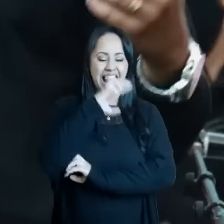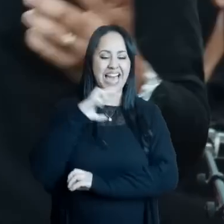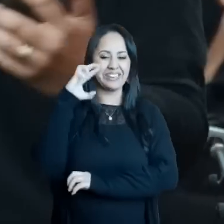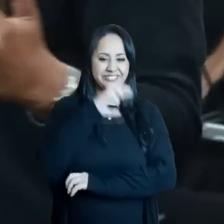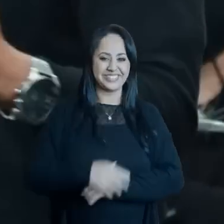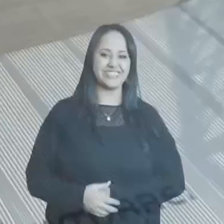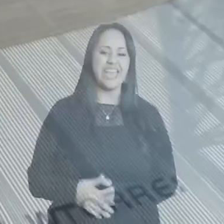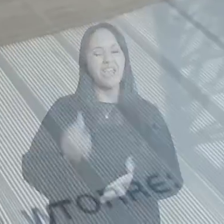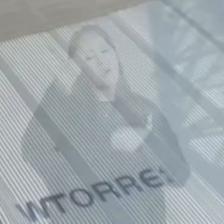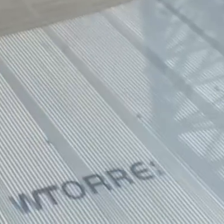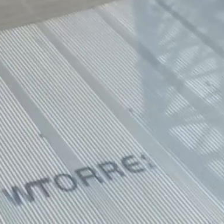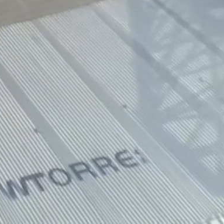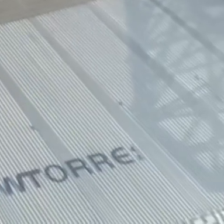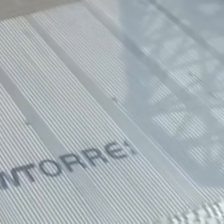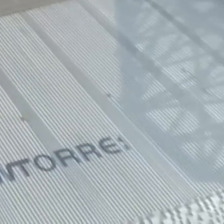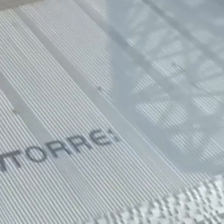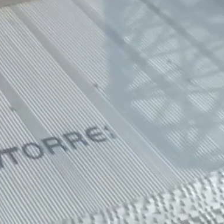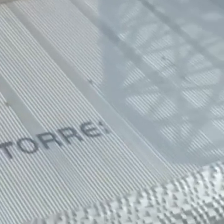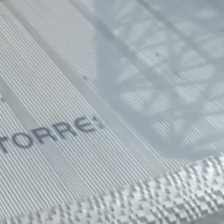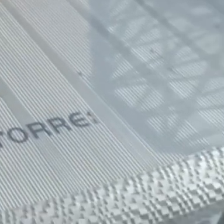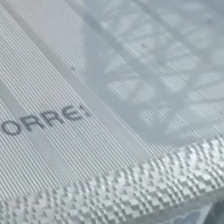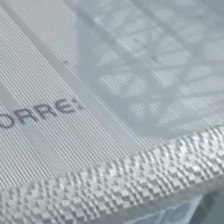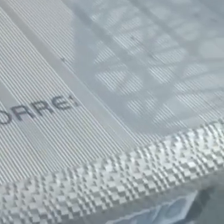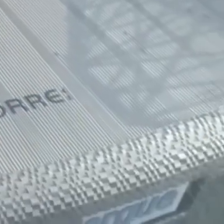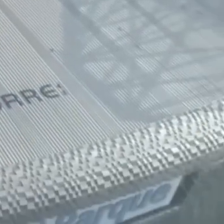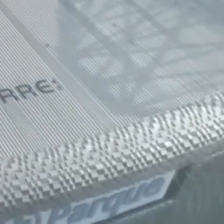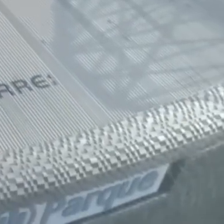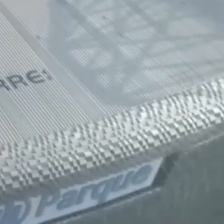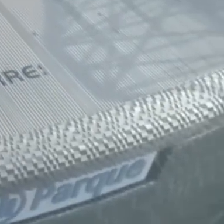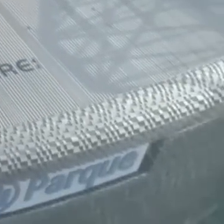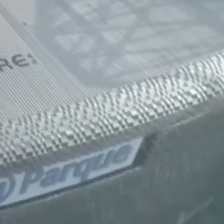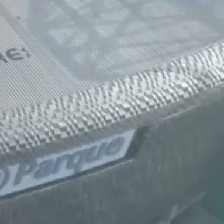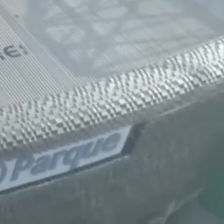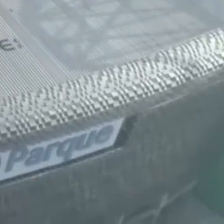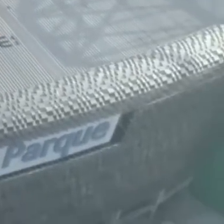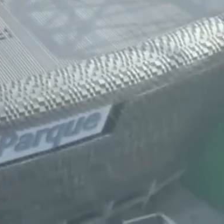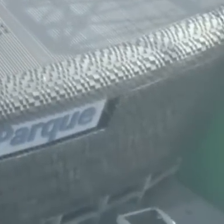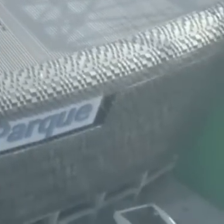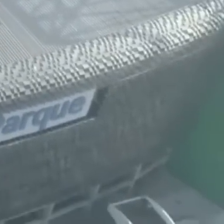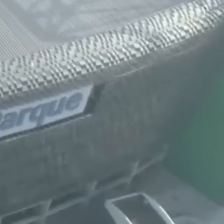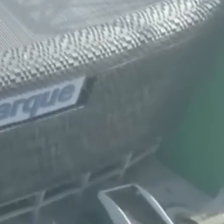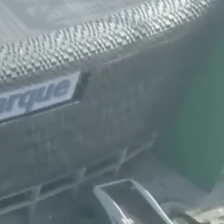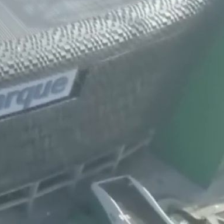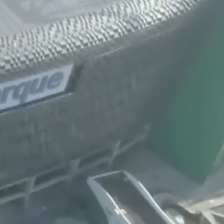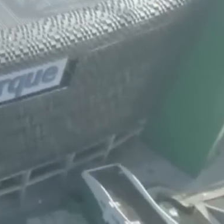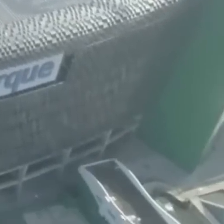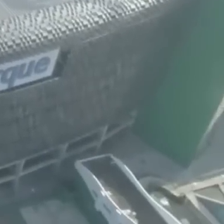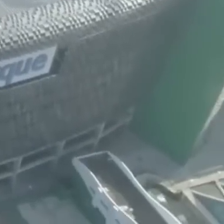Obrigado mesmo, gente. Vocês são muito abençoados, viu? Obrigado. Obrigado. Obrigado. Obrigado.